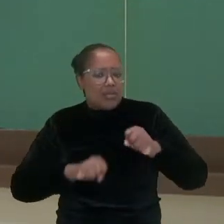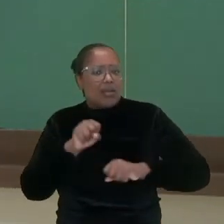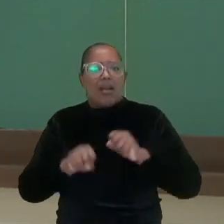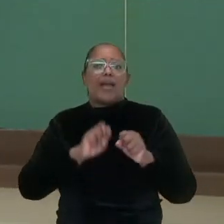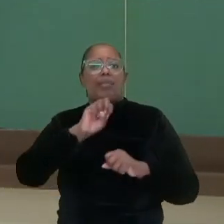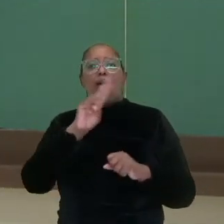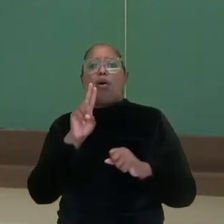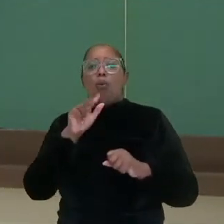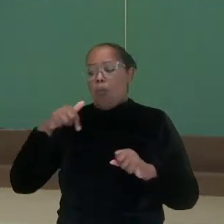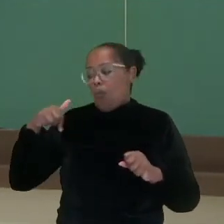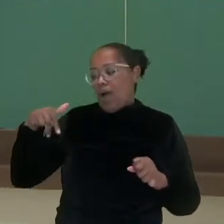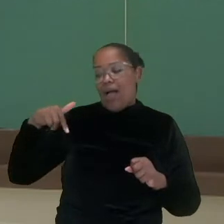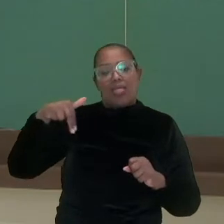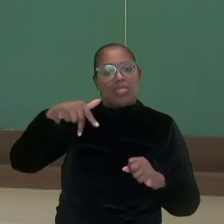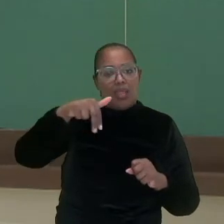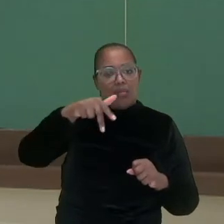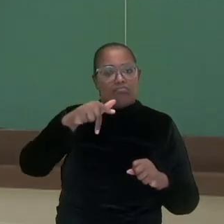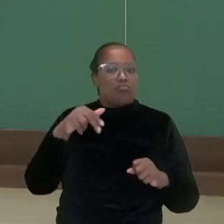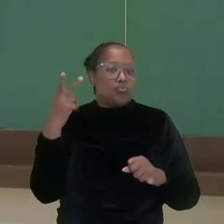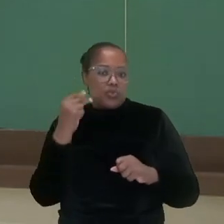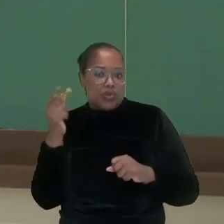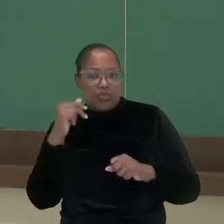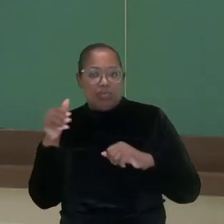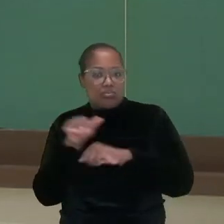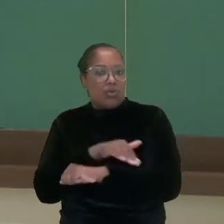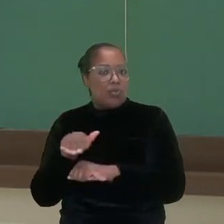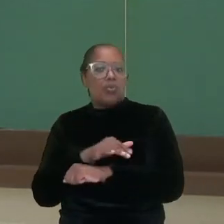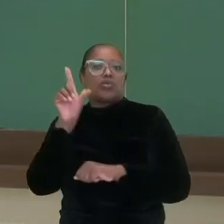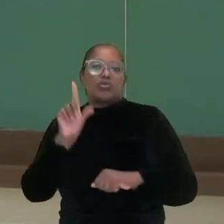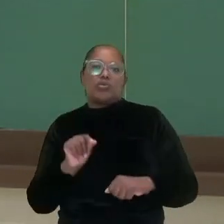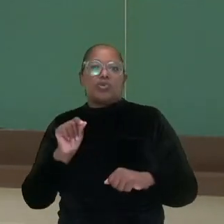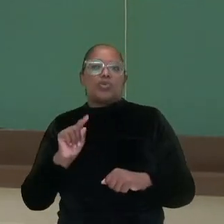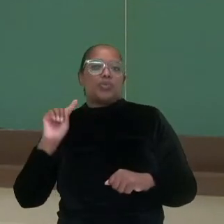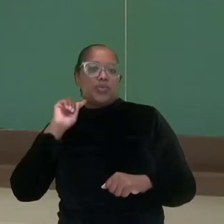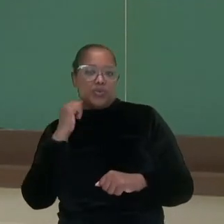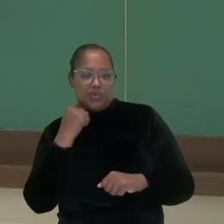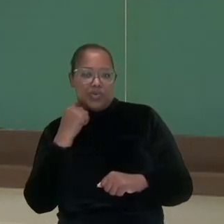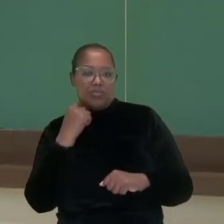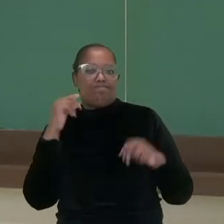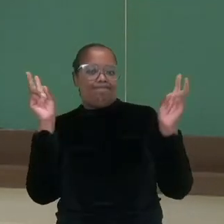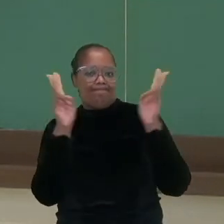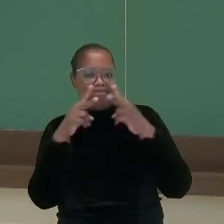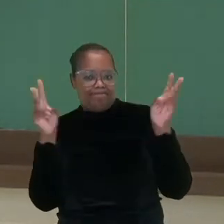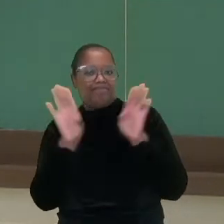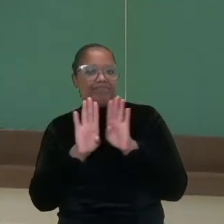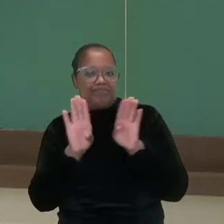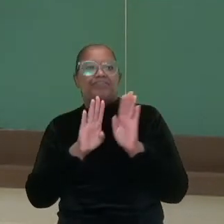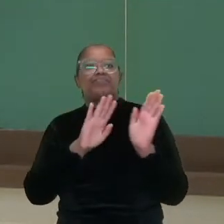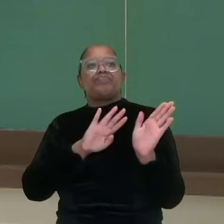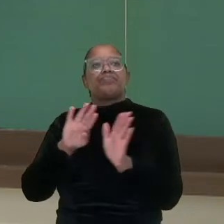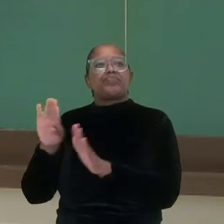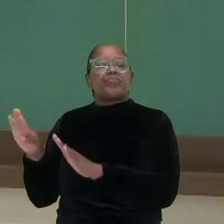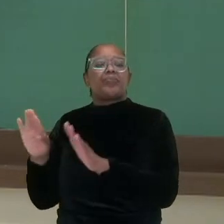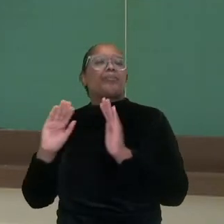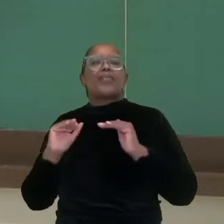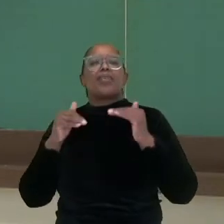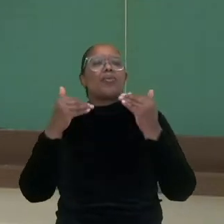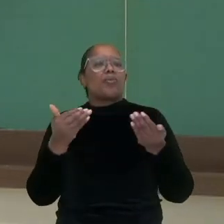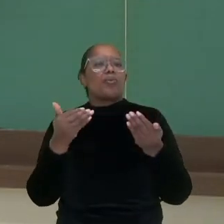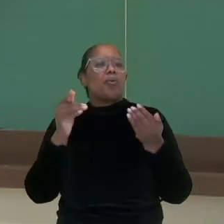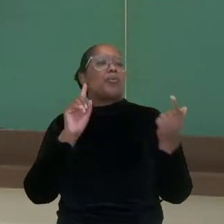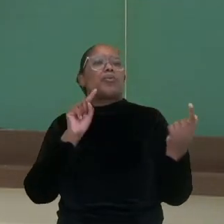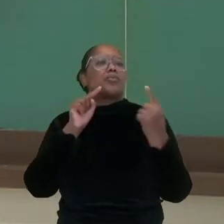diminuir, né, esse efeito estufa. Então, os carros elétricos, no que toca ao setor dos transportes, são uma alternativa para a diminuição das